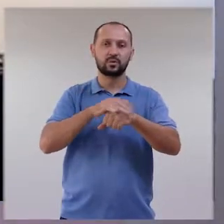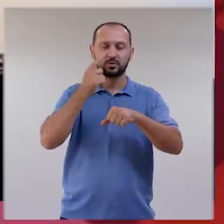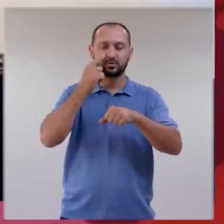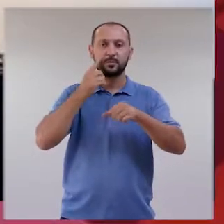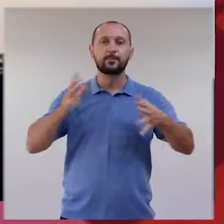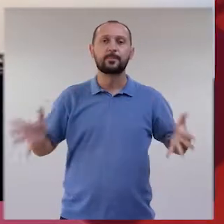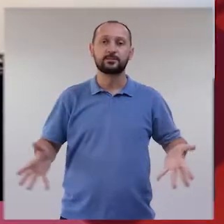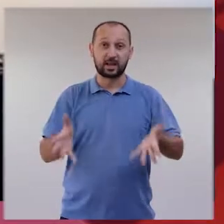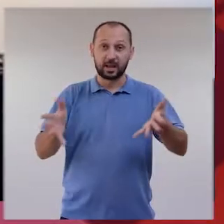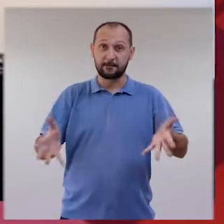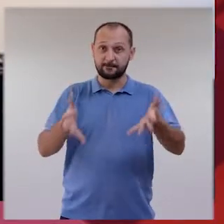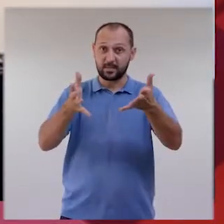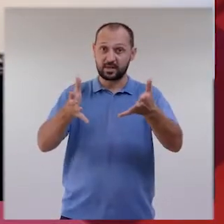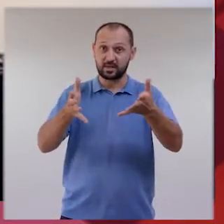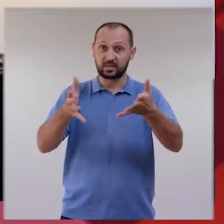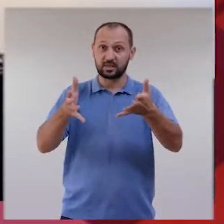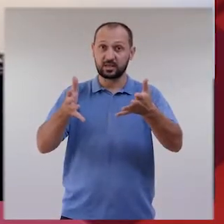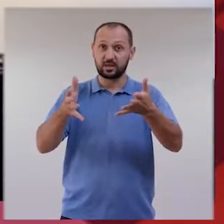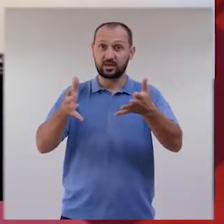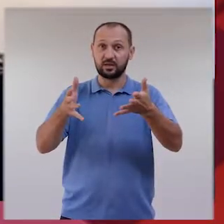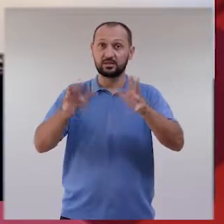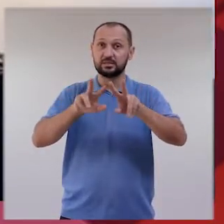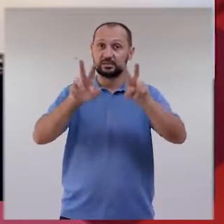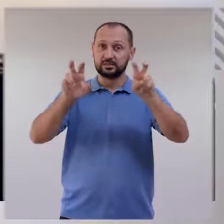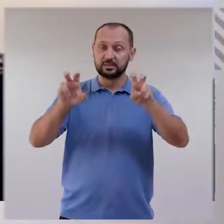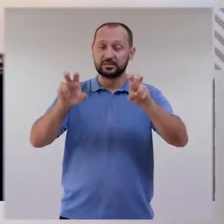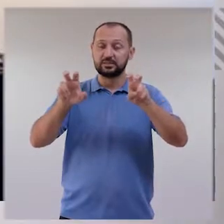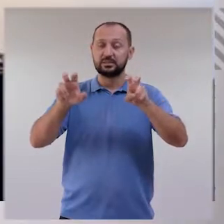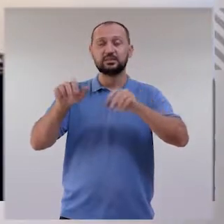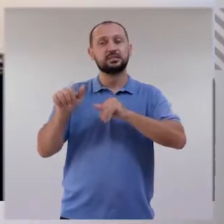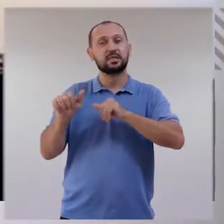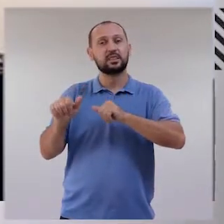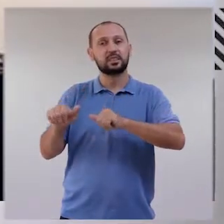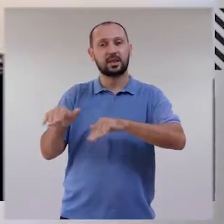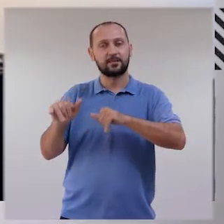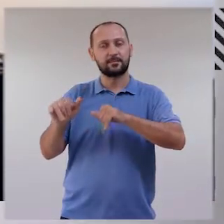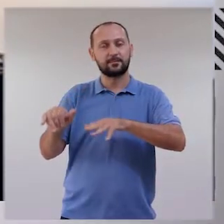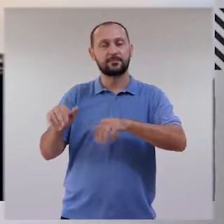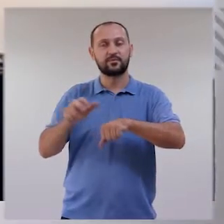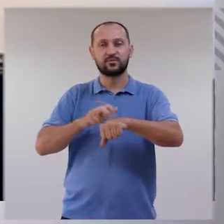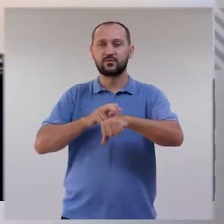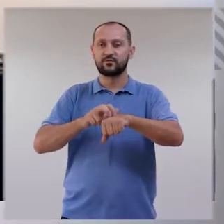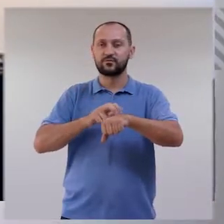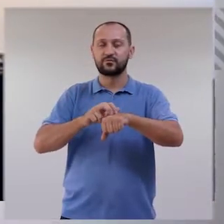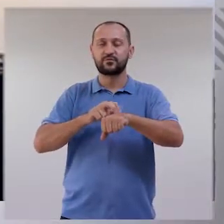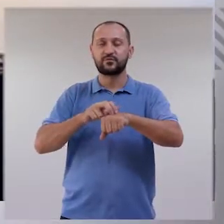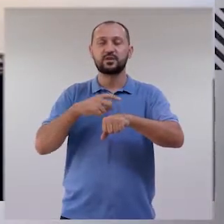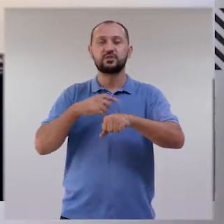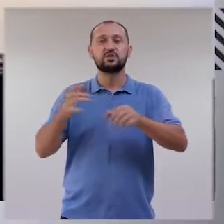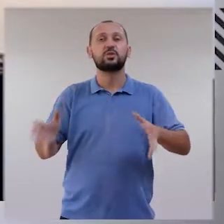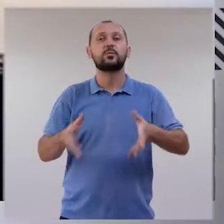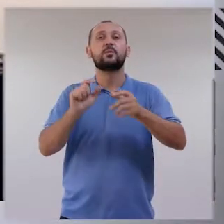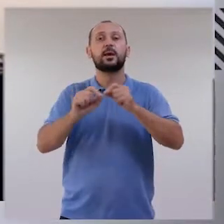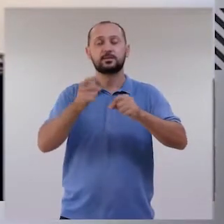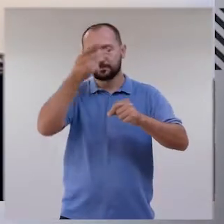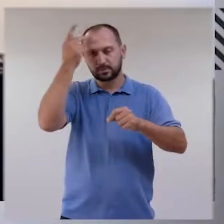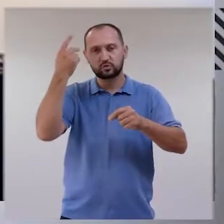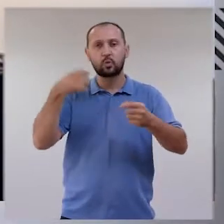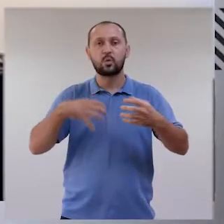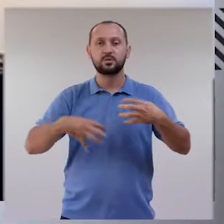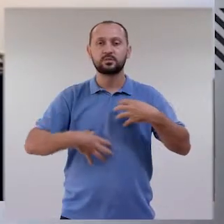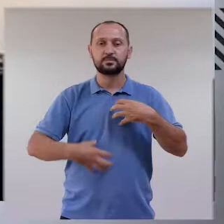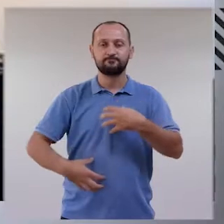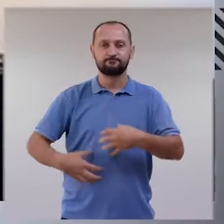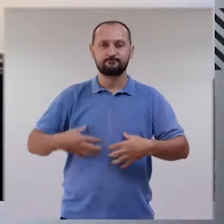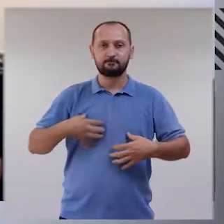a campanha Setembro Verde, que lembra a importância da doação de órgãos e tecidos em Mato Grosso